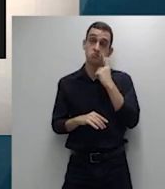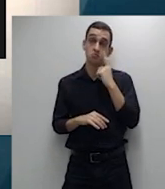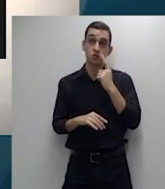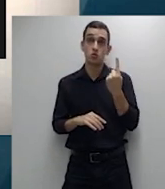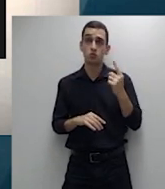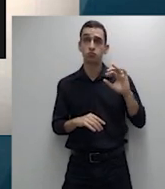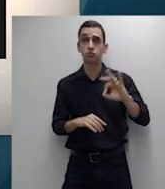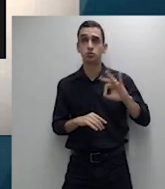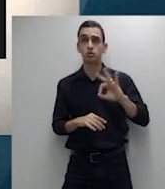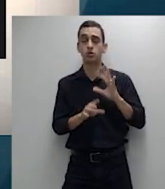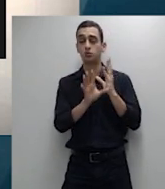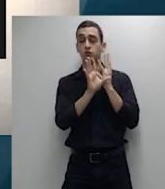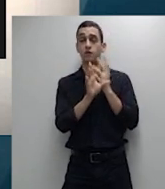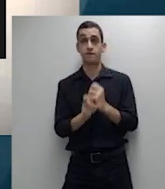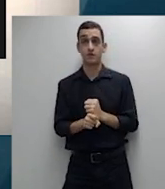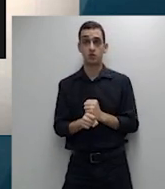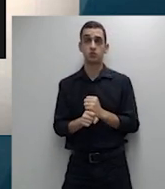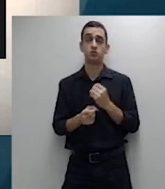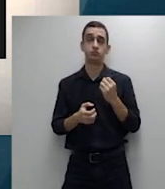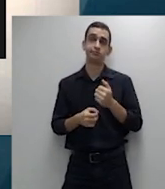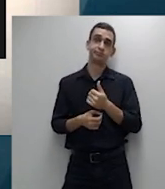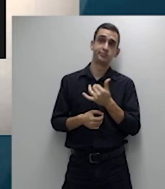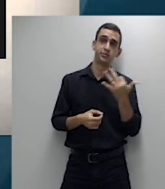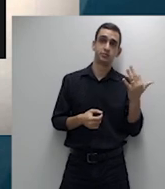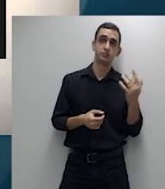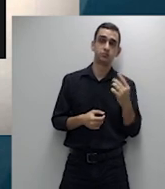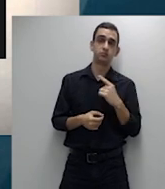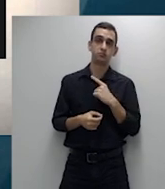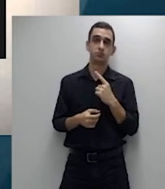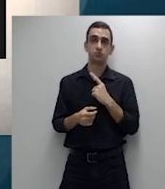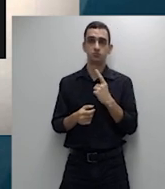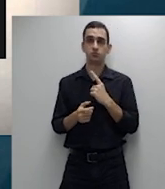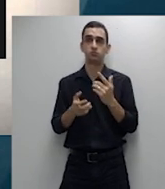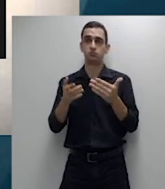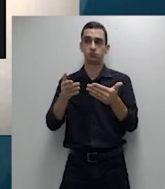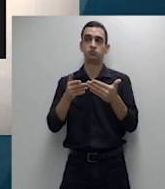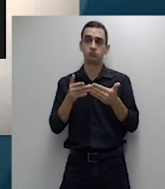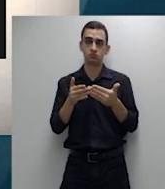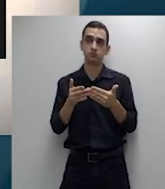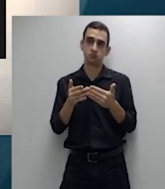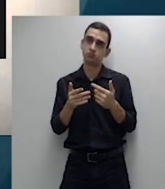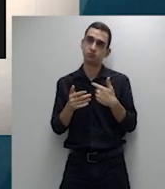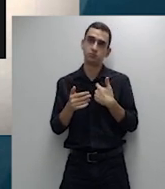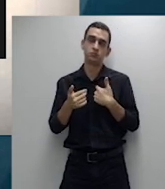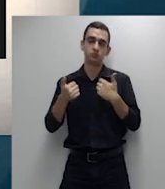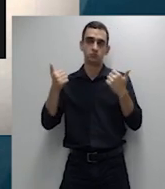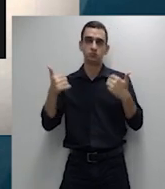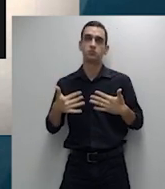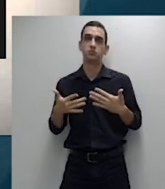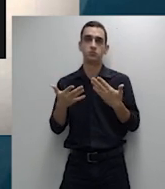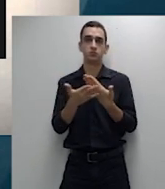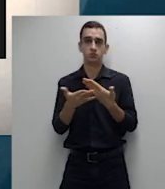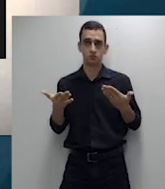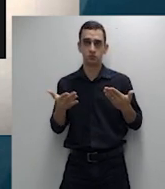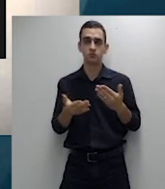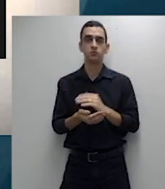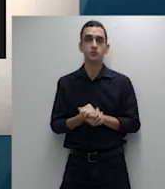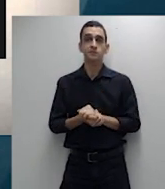eu eu tanto só Presidente apenas nesse eu usaria